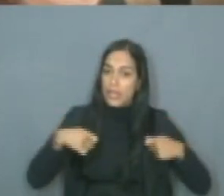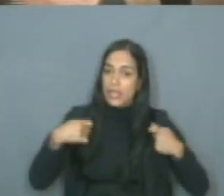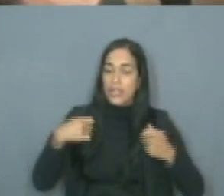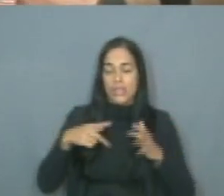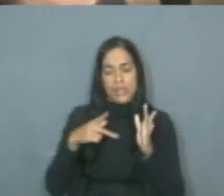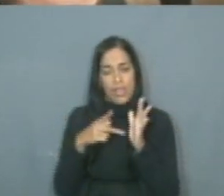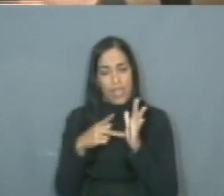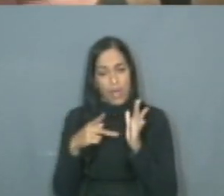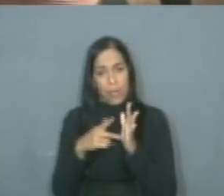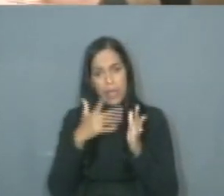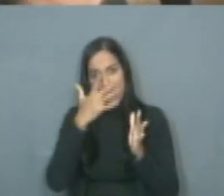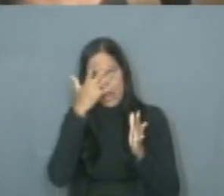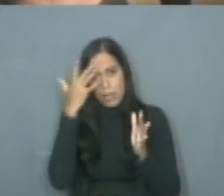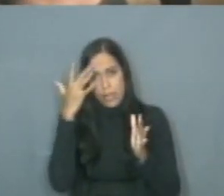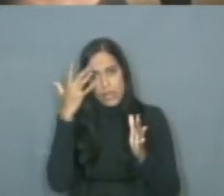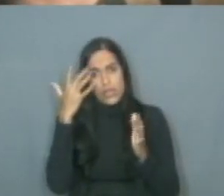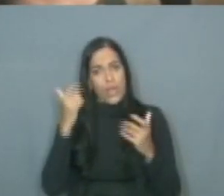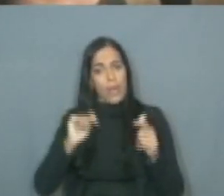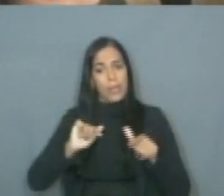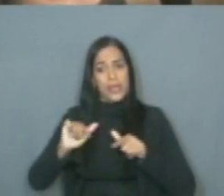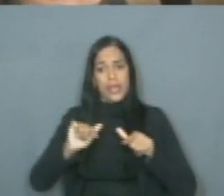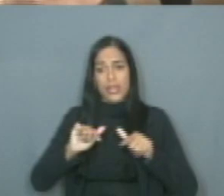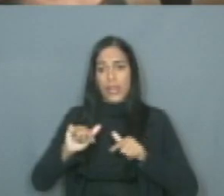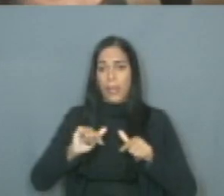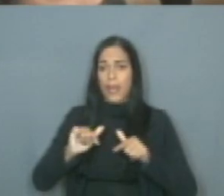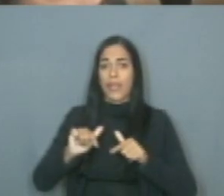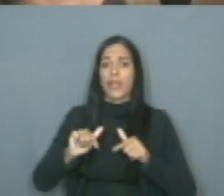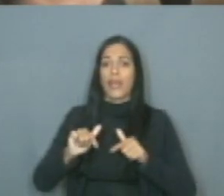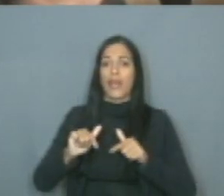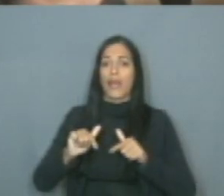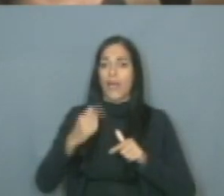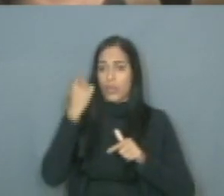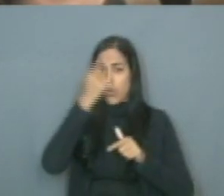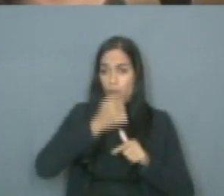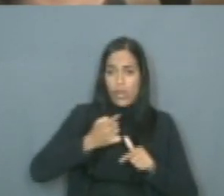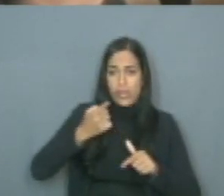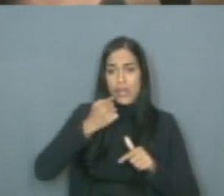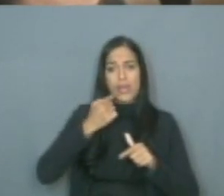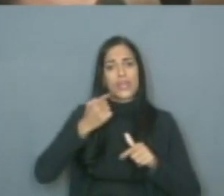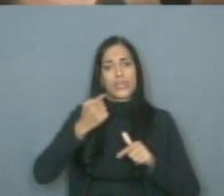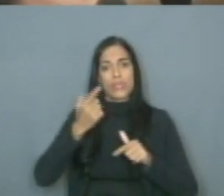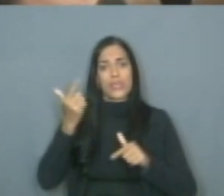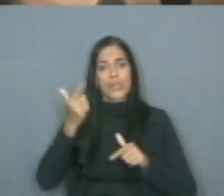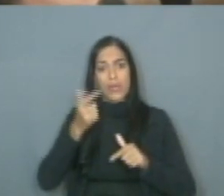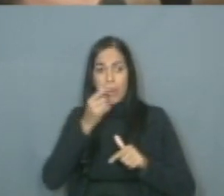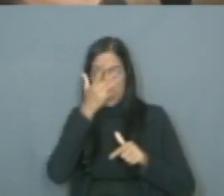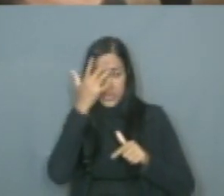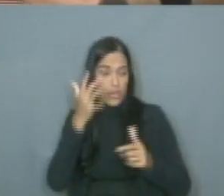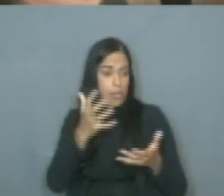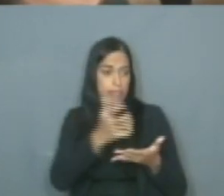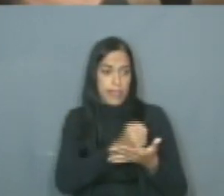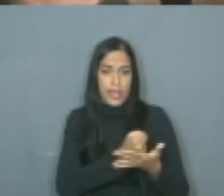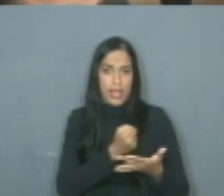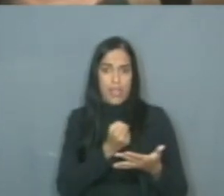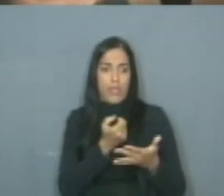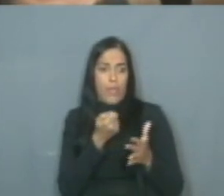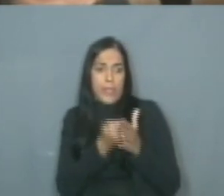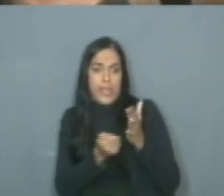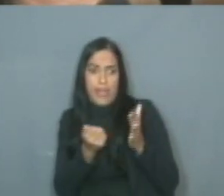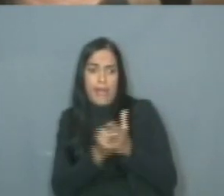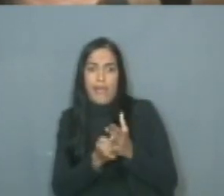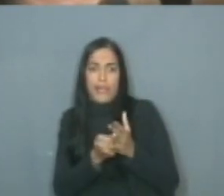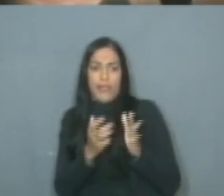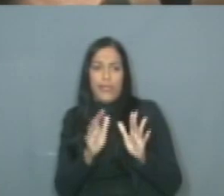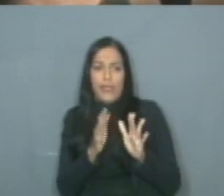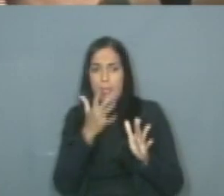realmente alguém que tem que trabalhar em plantão para poder garantir o direito da pessoa tirar seu bem. Não é obrigado a pessoa ficar